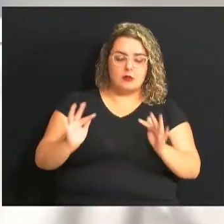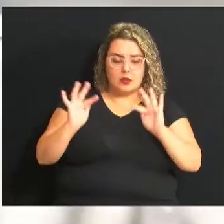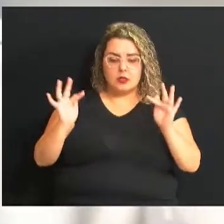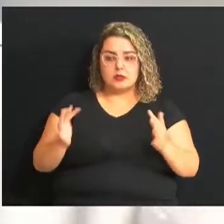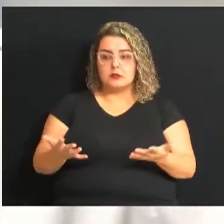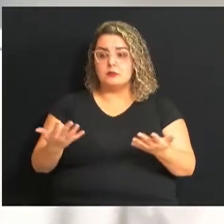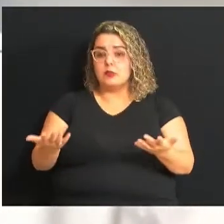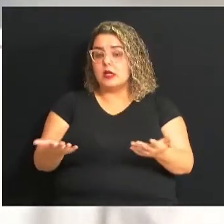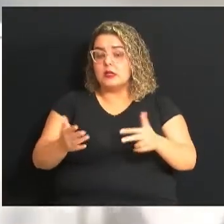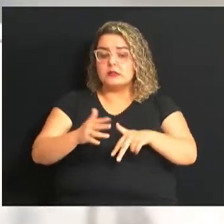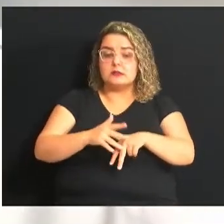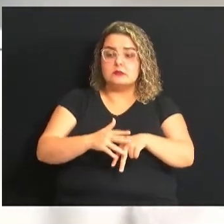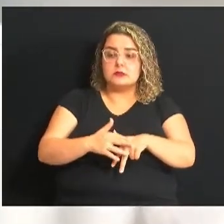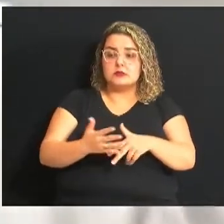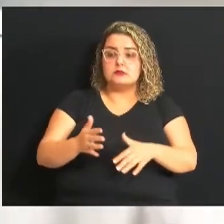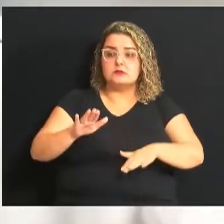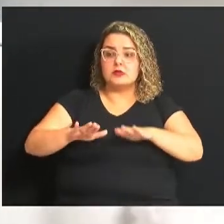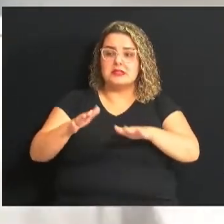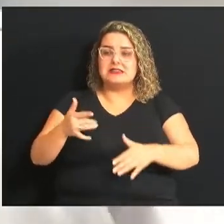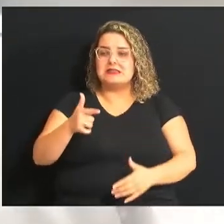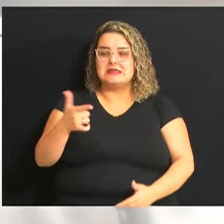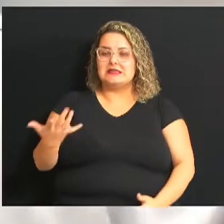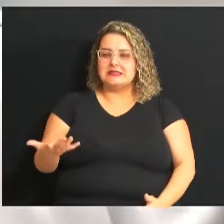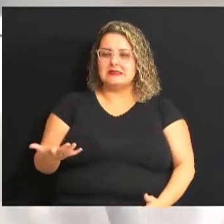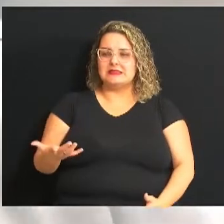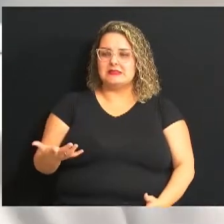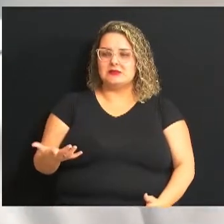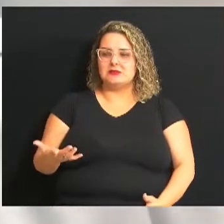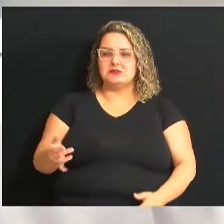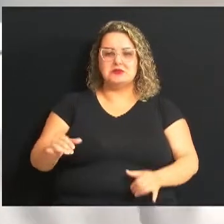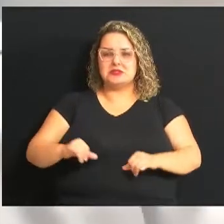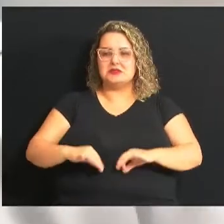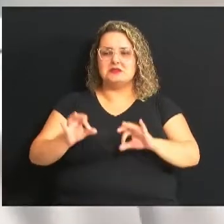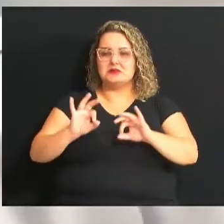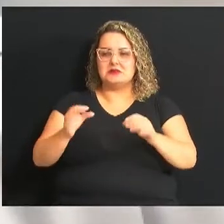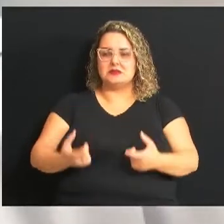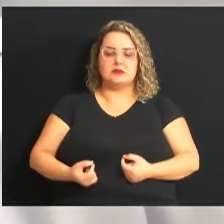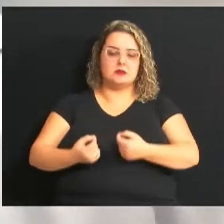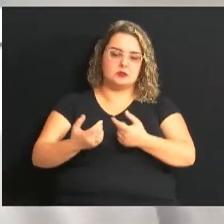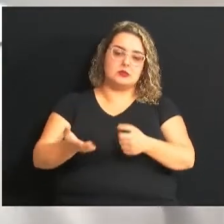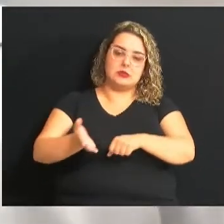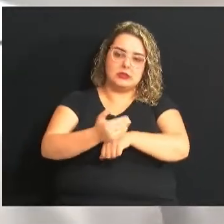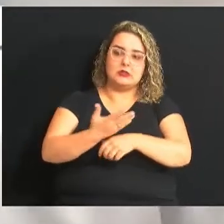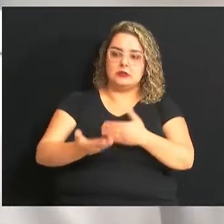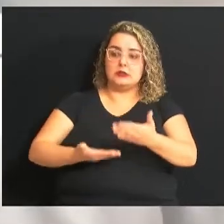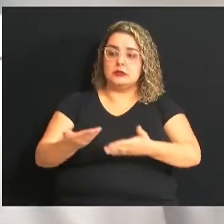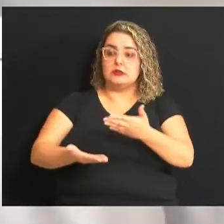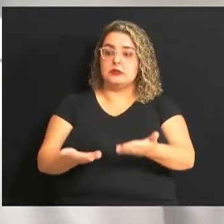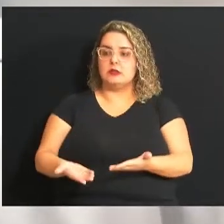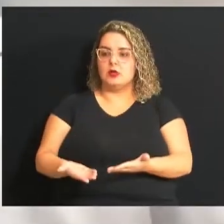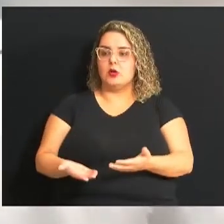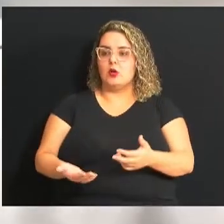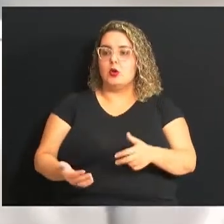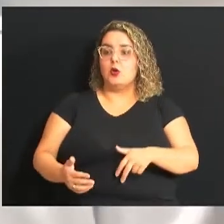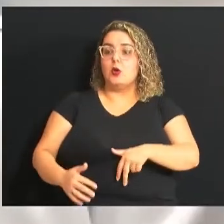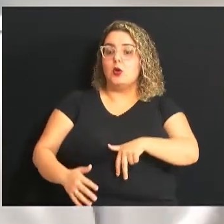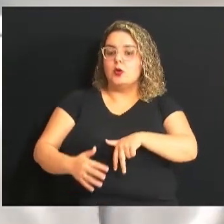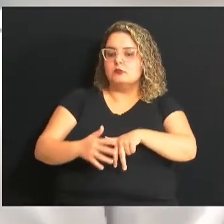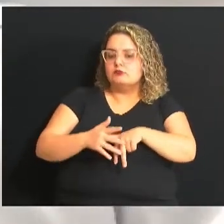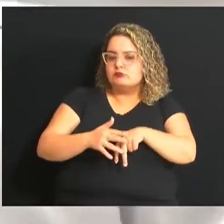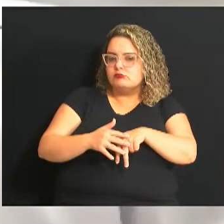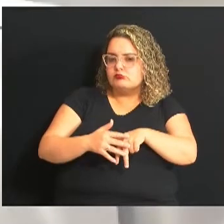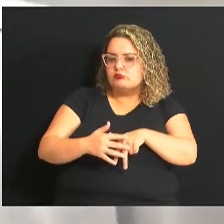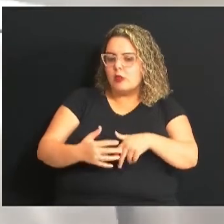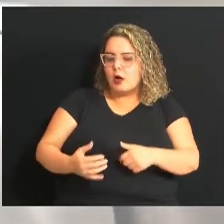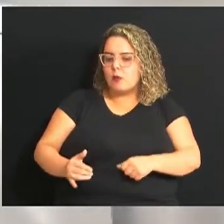paciente, muitas vezes, ele não tinha sofrido nada, ele descobriu o câncer de uma forma precoce e tratou. O paciente obeso, que ele